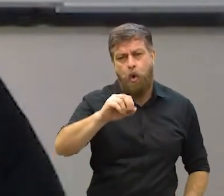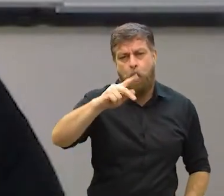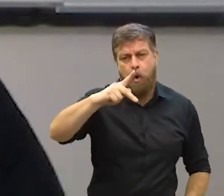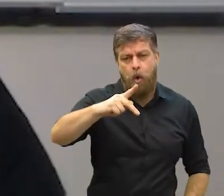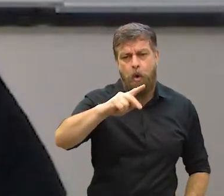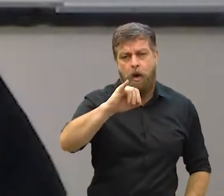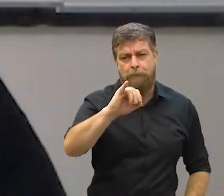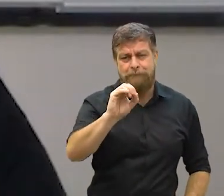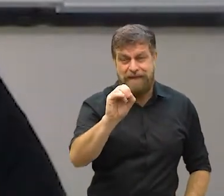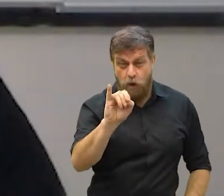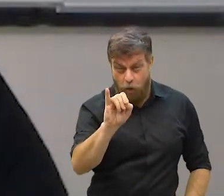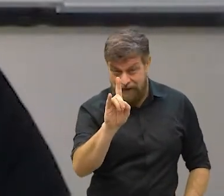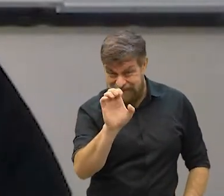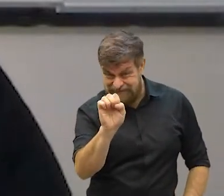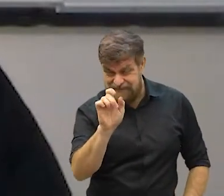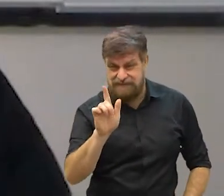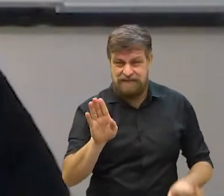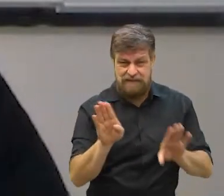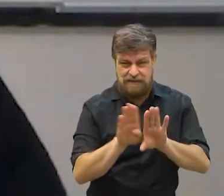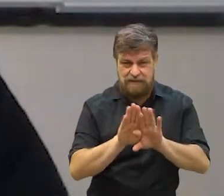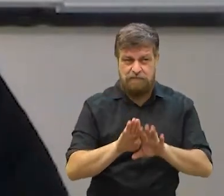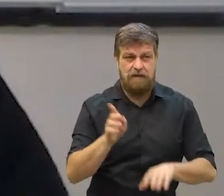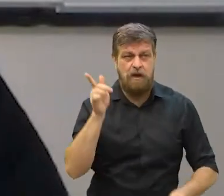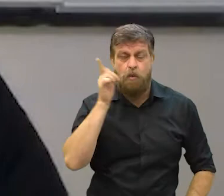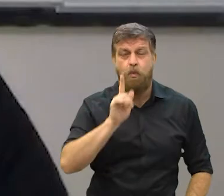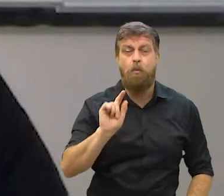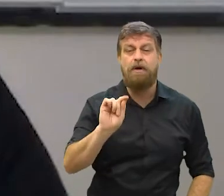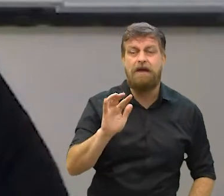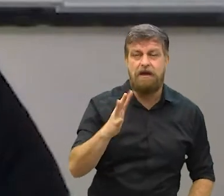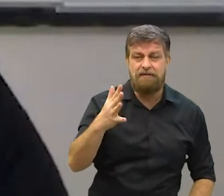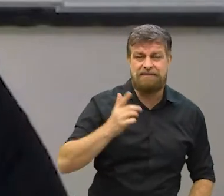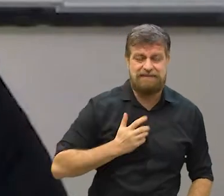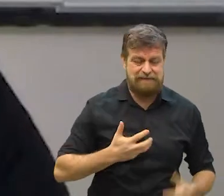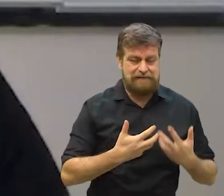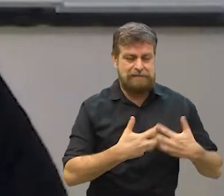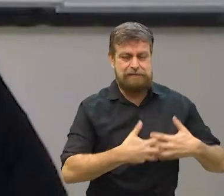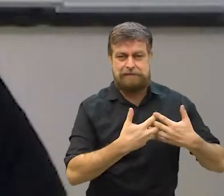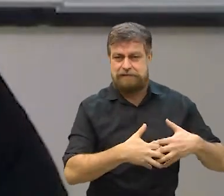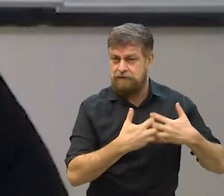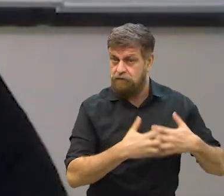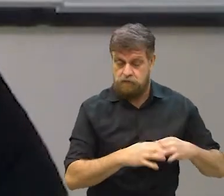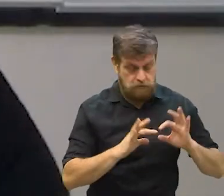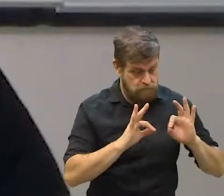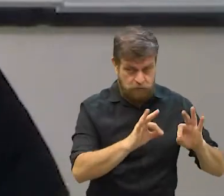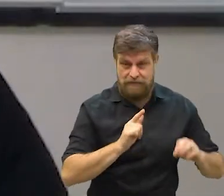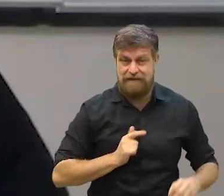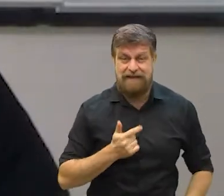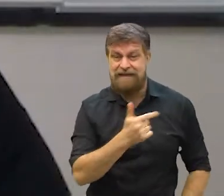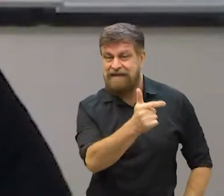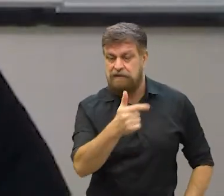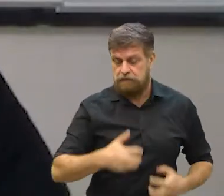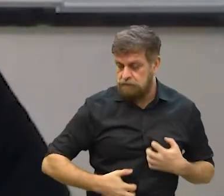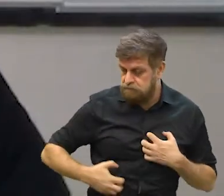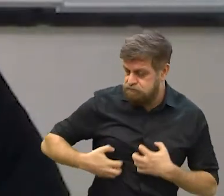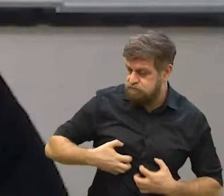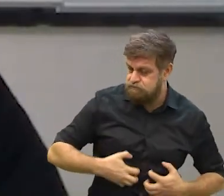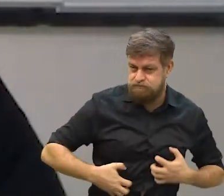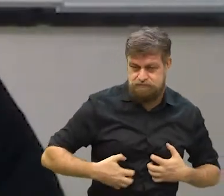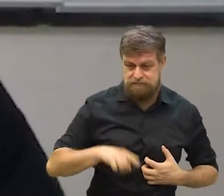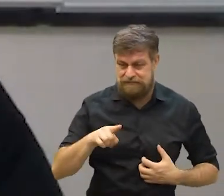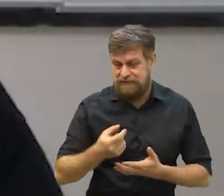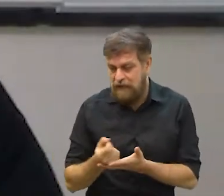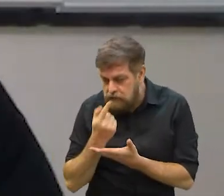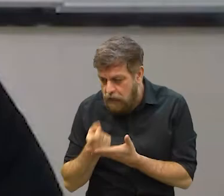muitas vezes não tão potentes e, consequentemente, sem os efeitos colaterais que os opioides podem dar